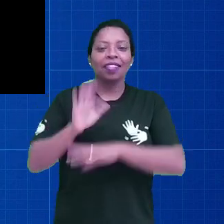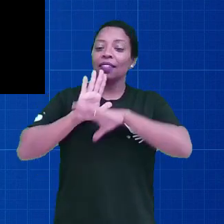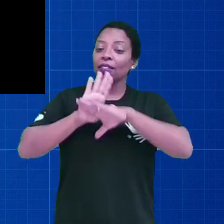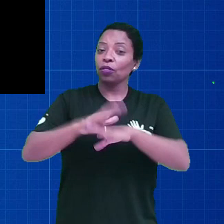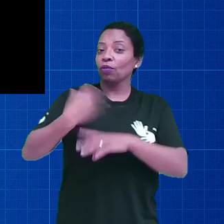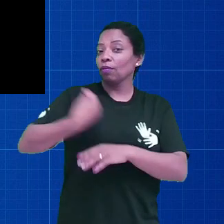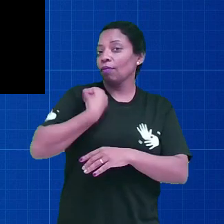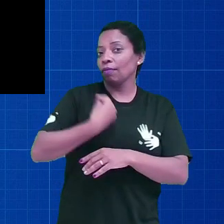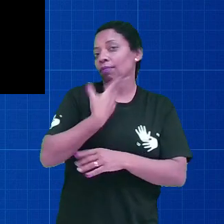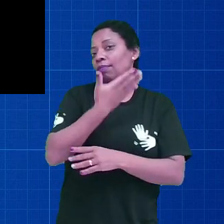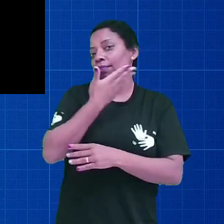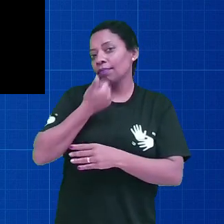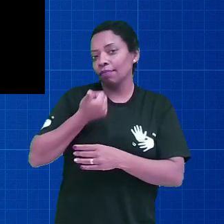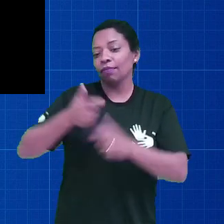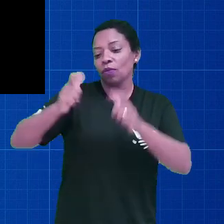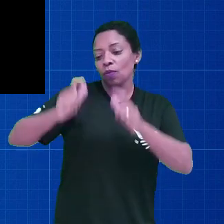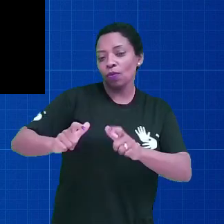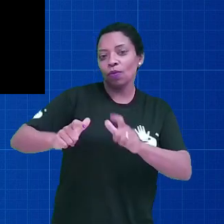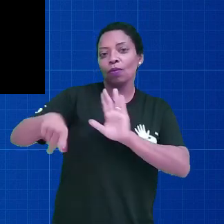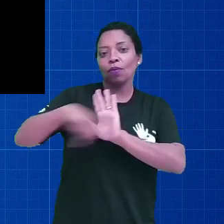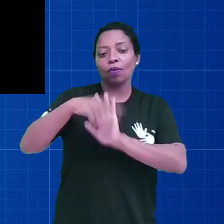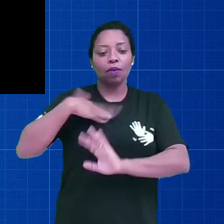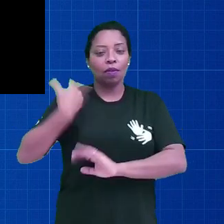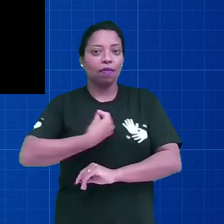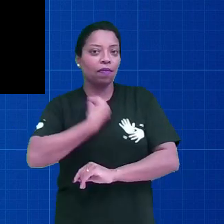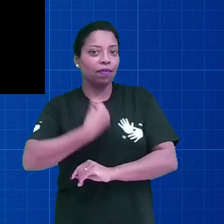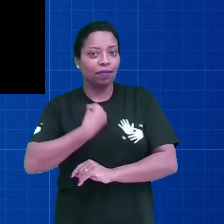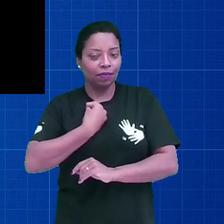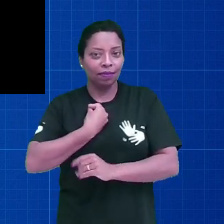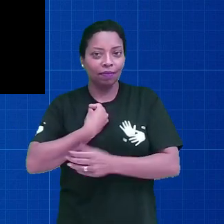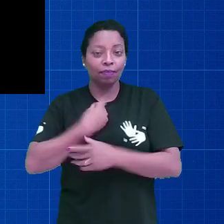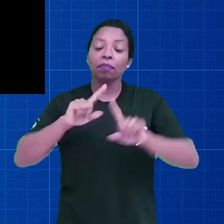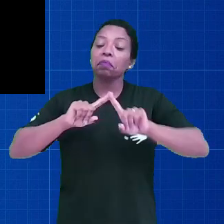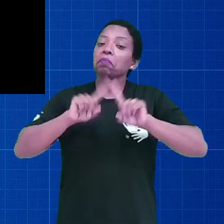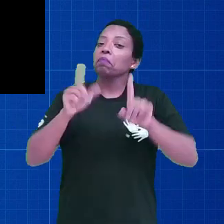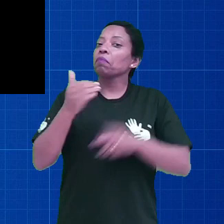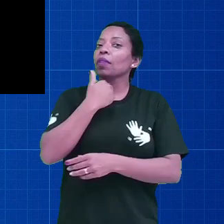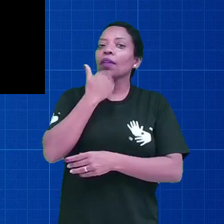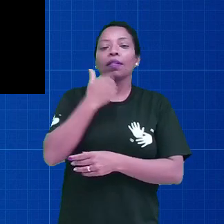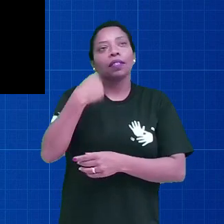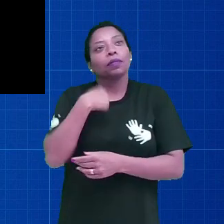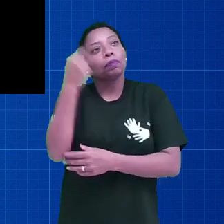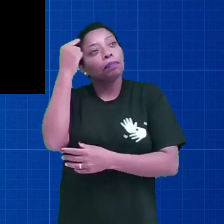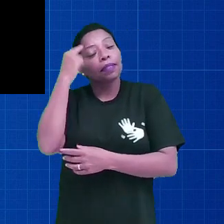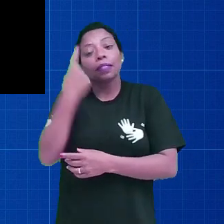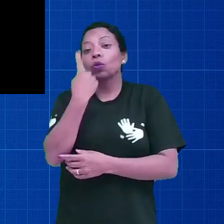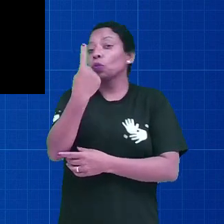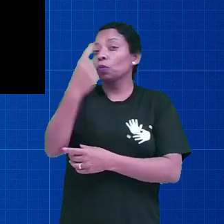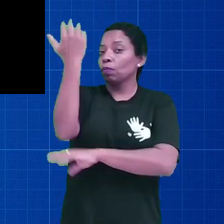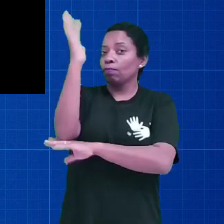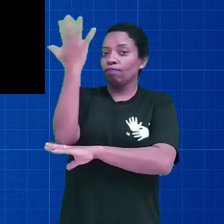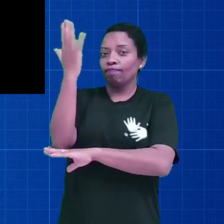qualidade de vida e você está melhorando o microclima. Mas a gente não pode assumir que o plantio de uma